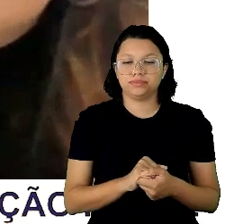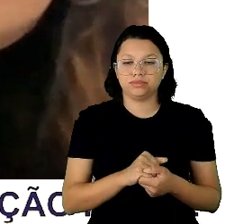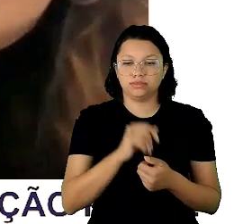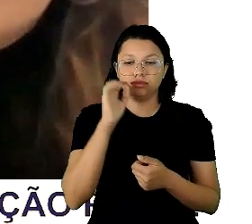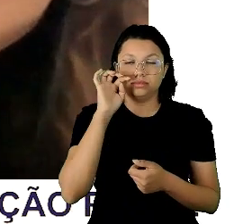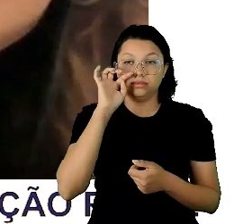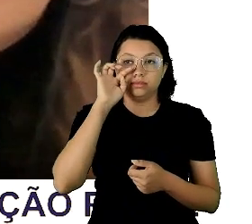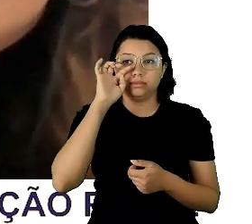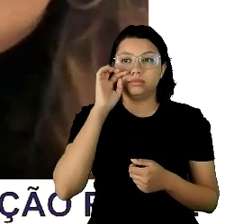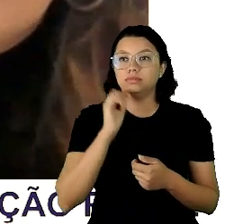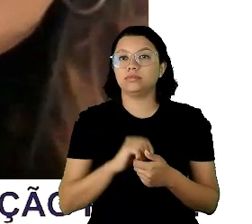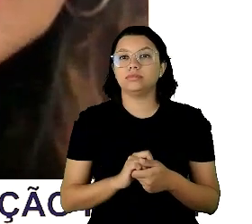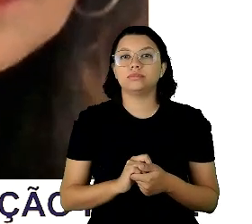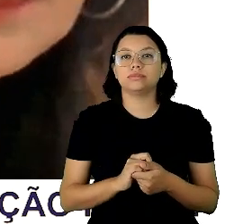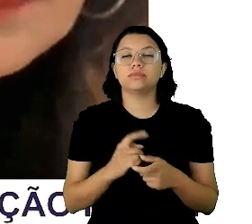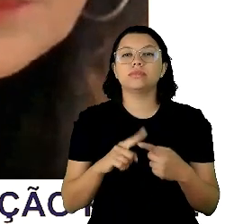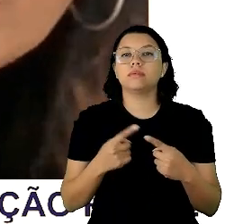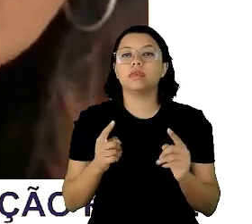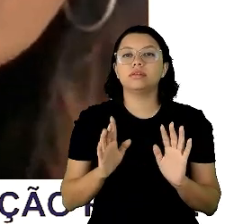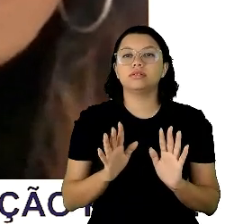Mas aí